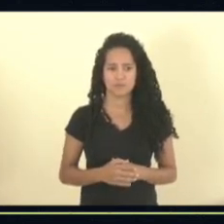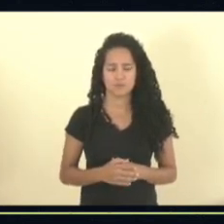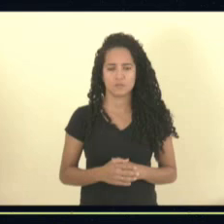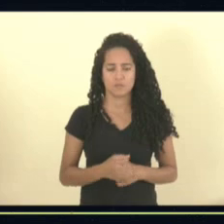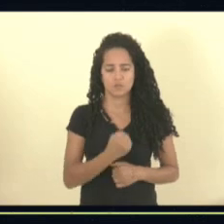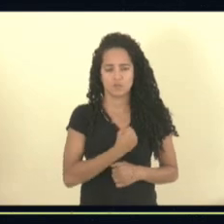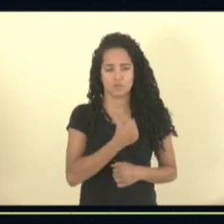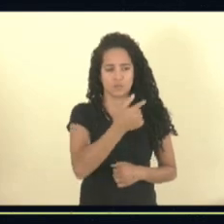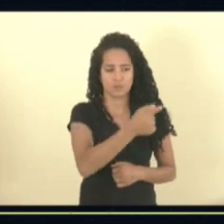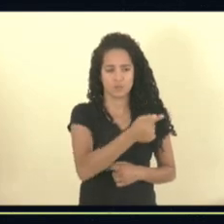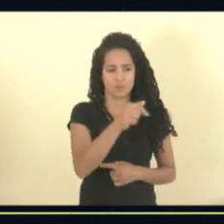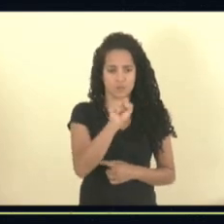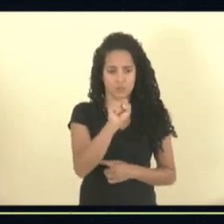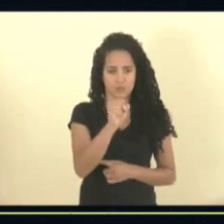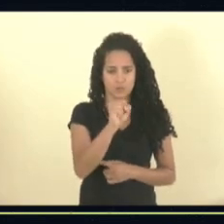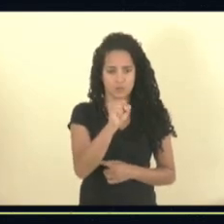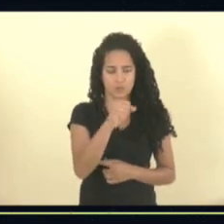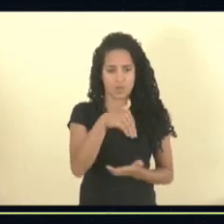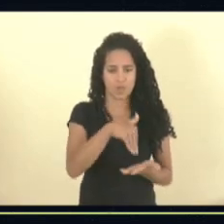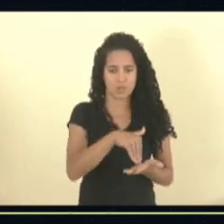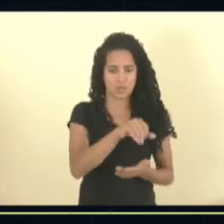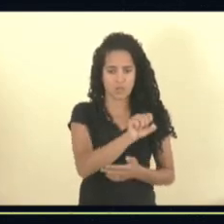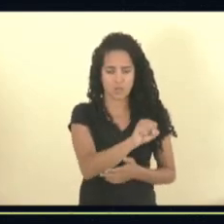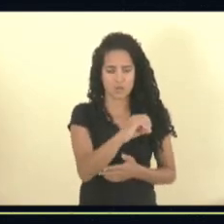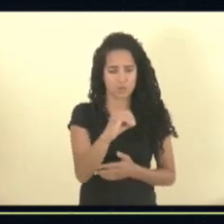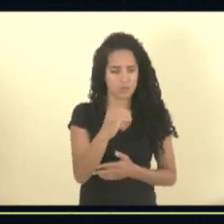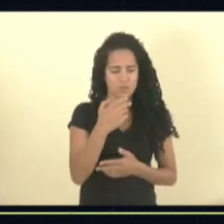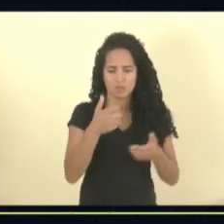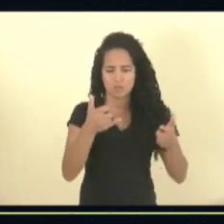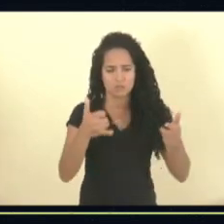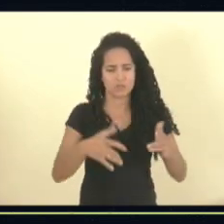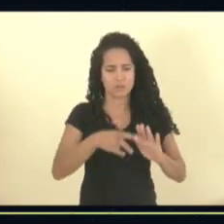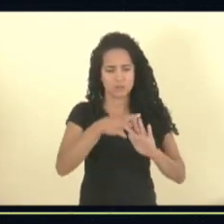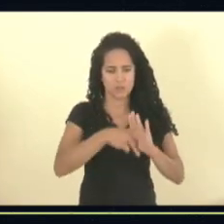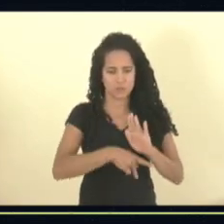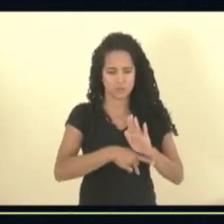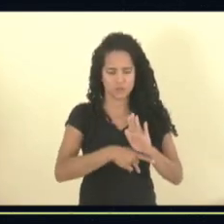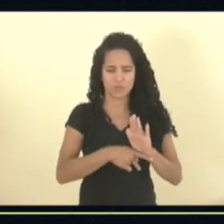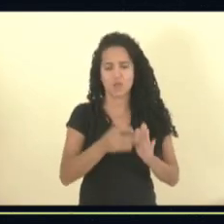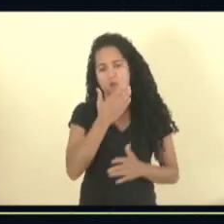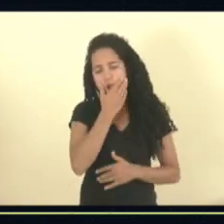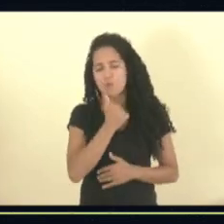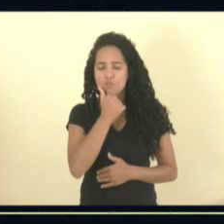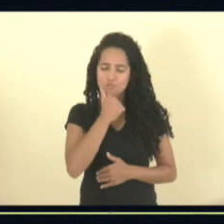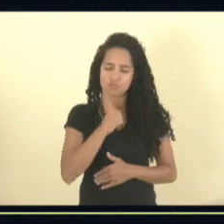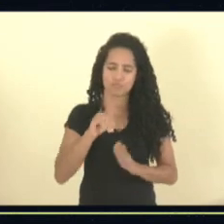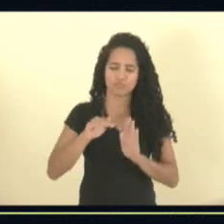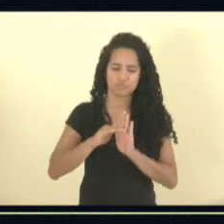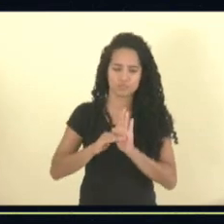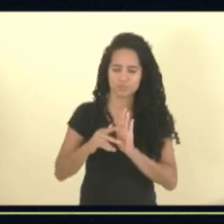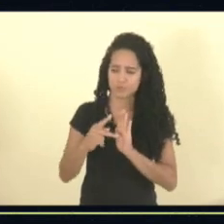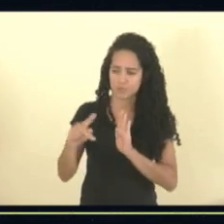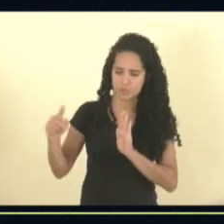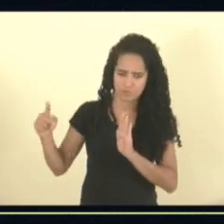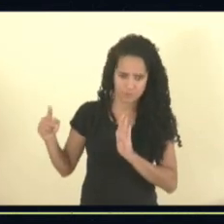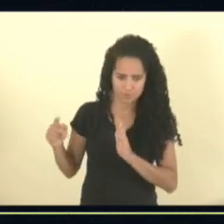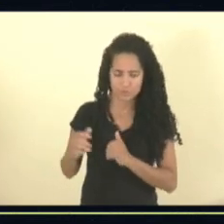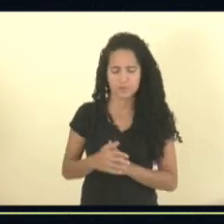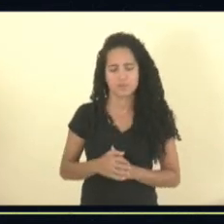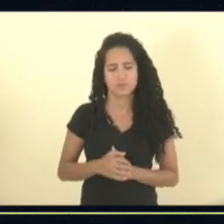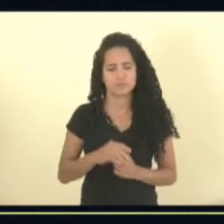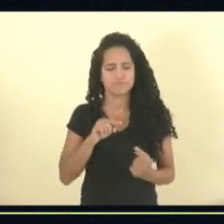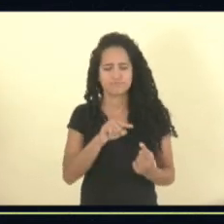Do item 78 ao item 80, tratam-se de projeto das senhoras e senhores deputados para os fins que